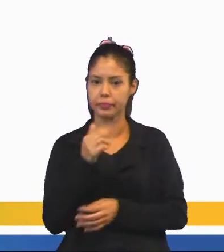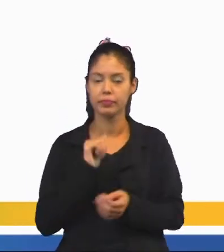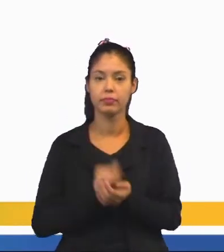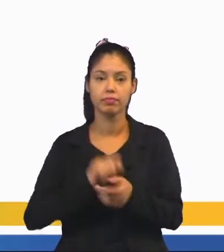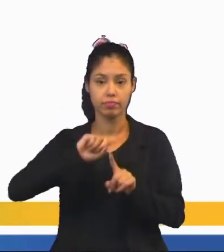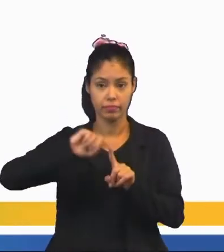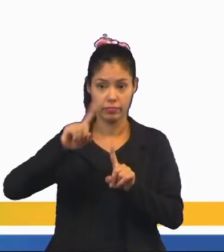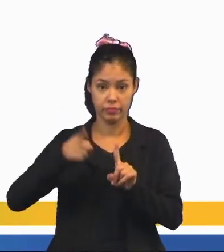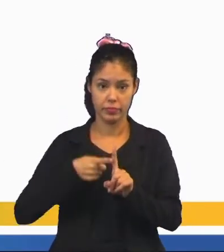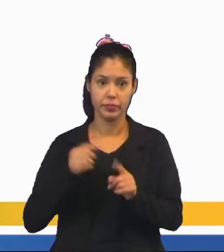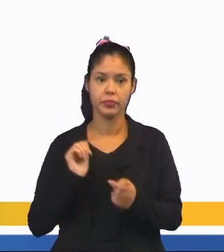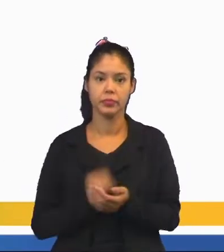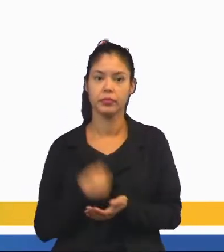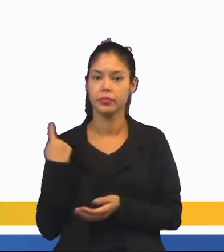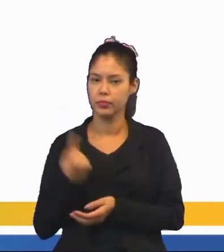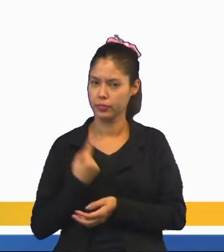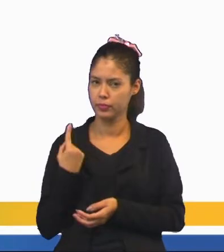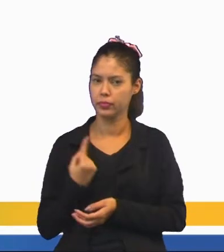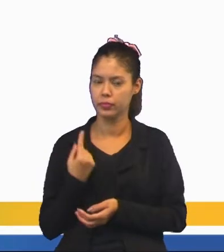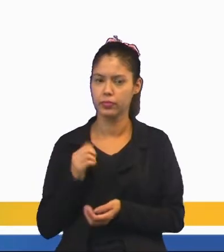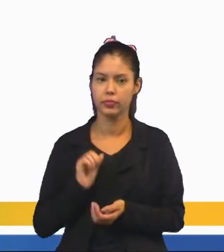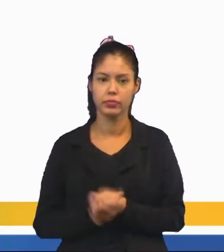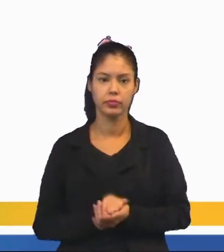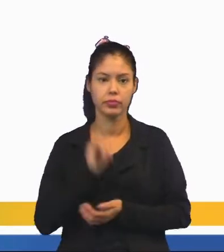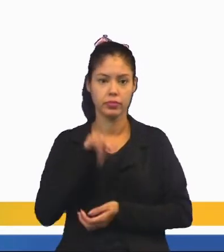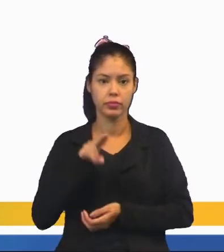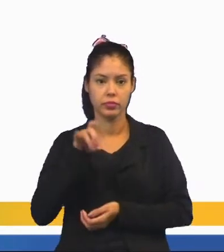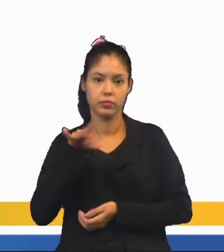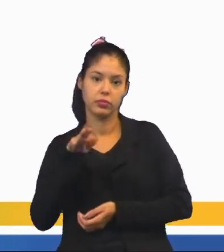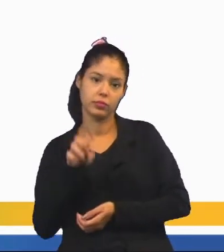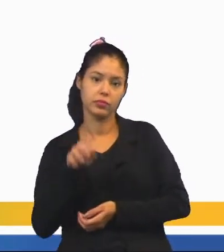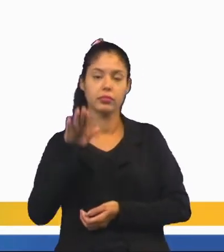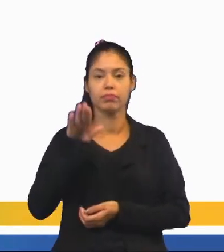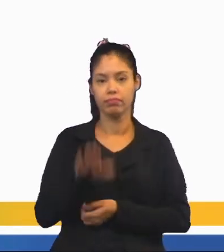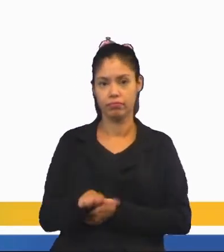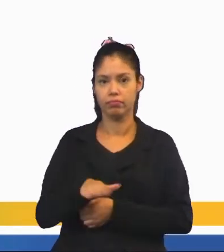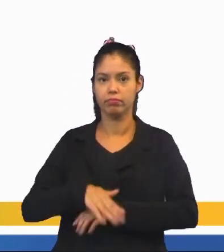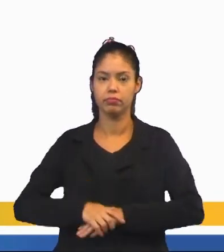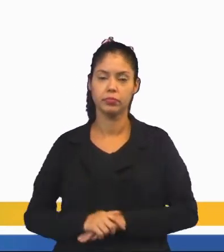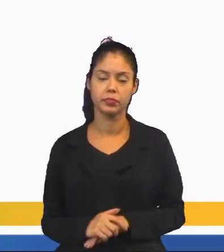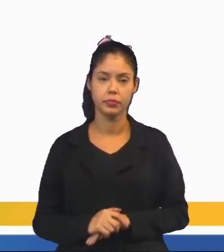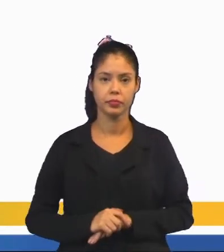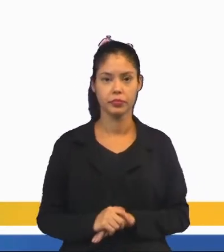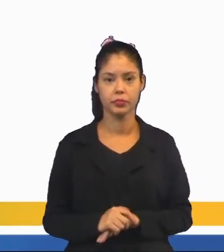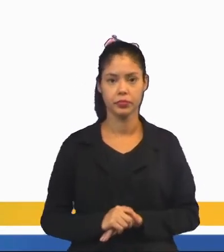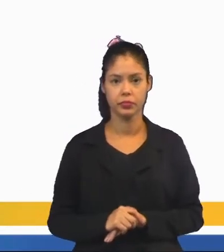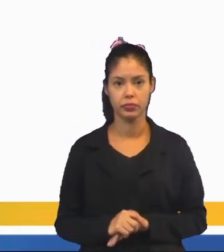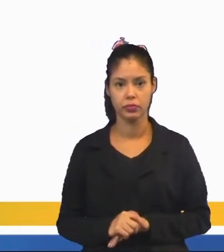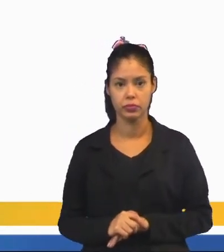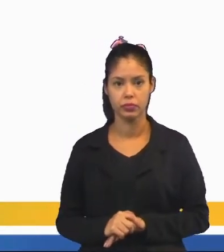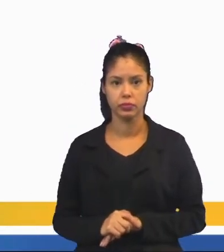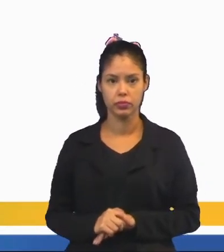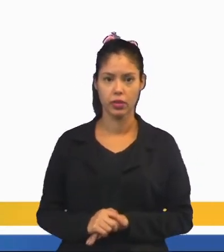o aparecimento em gestantes e em indivíduos com imunidade baixa.